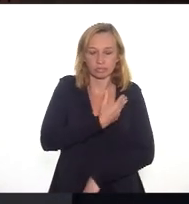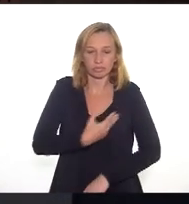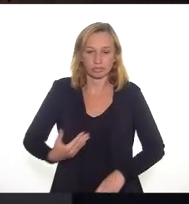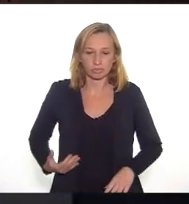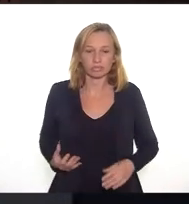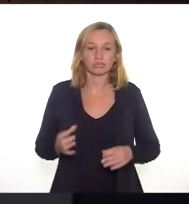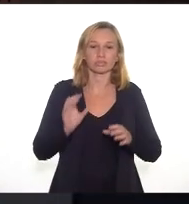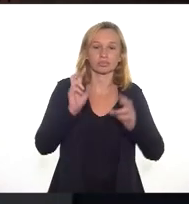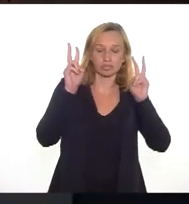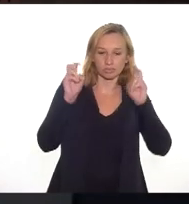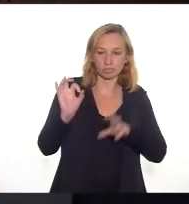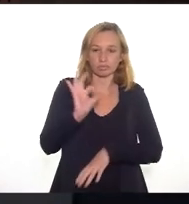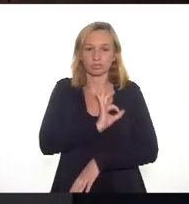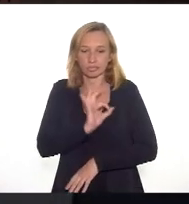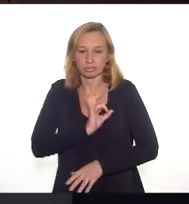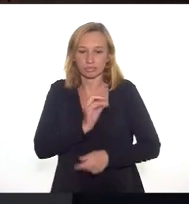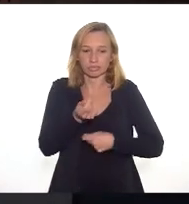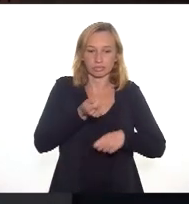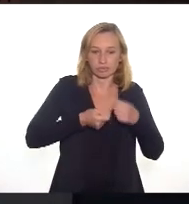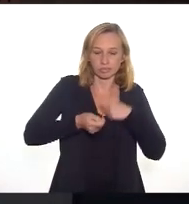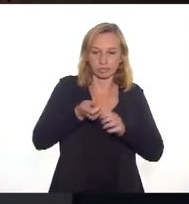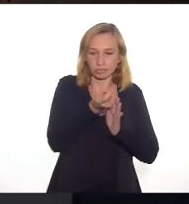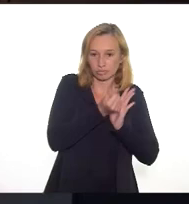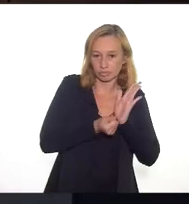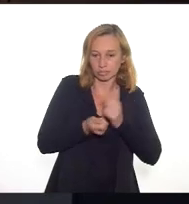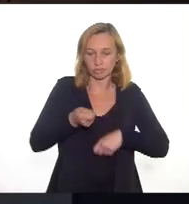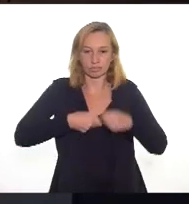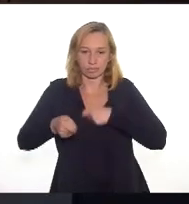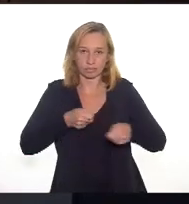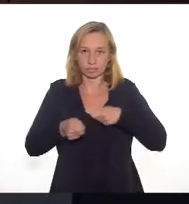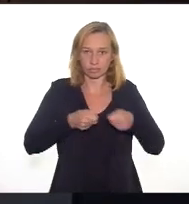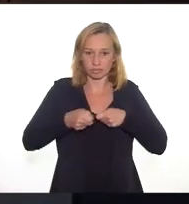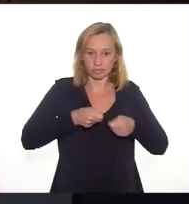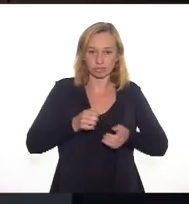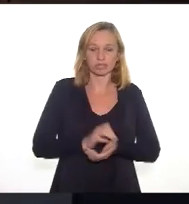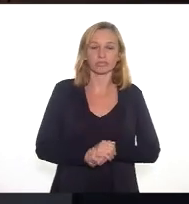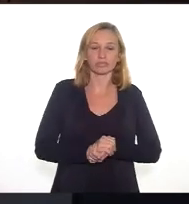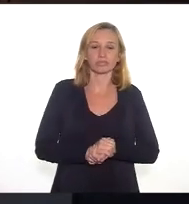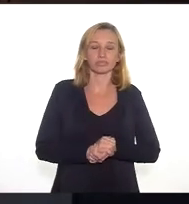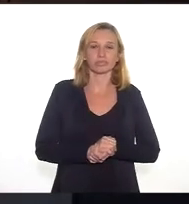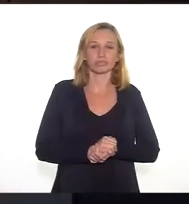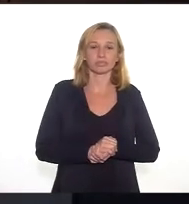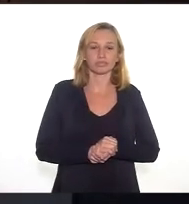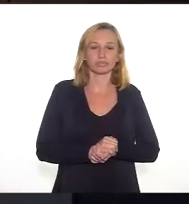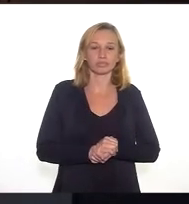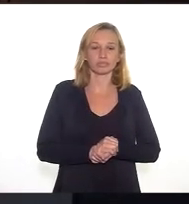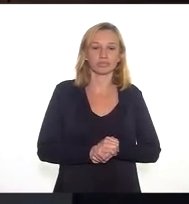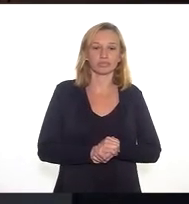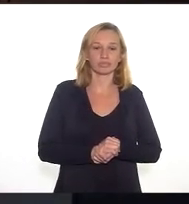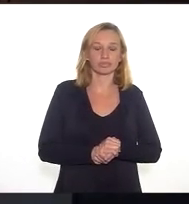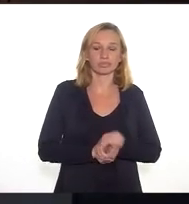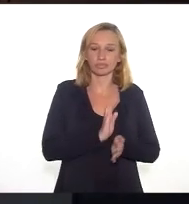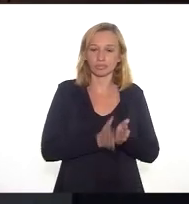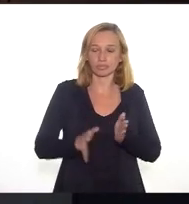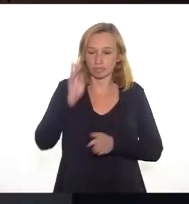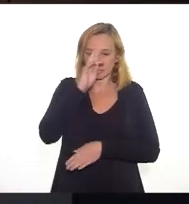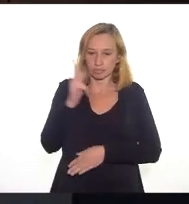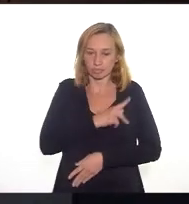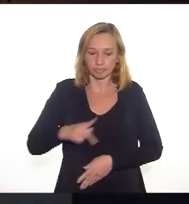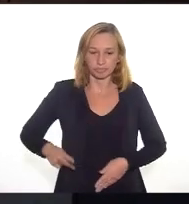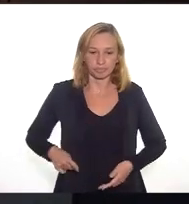Polícia, de Servidores Públicos, de Orçamento, Finanças, Fiscalização Financeira e Controle. Questão de ordem, presidente. Questão de ordem,